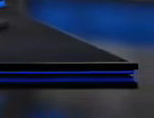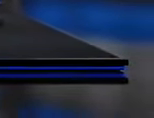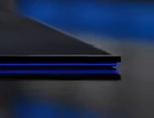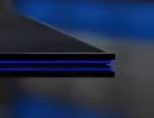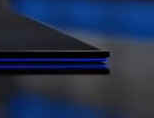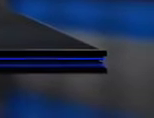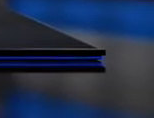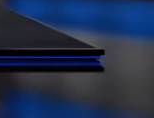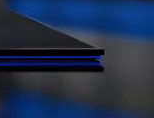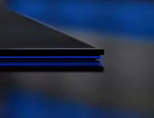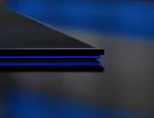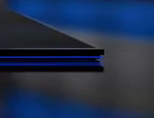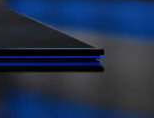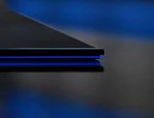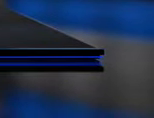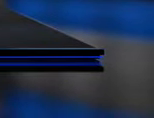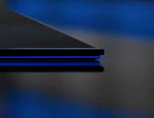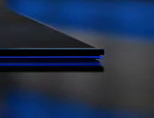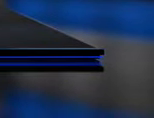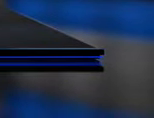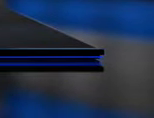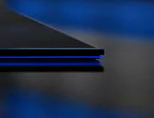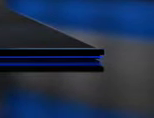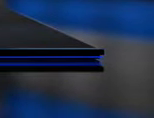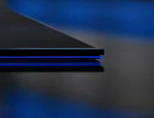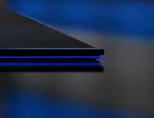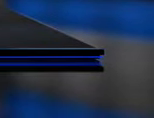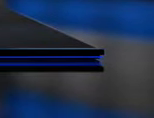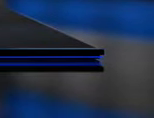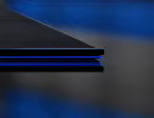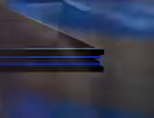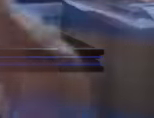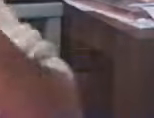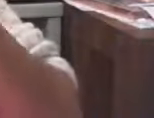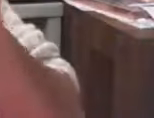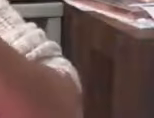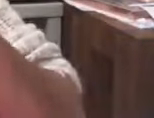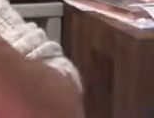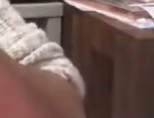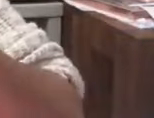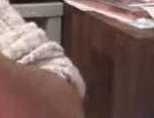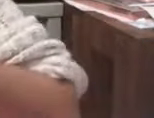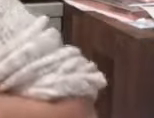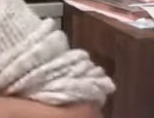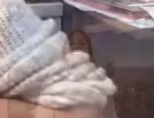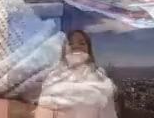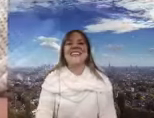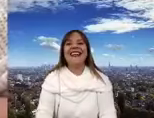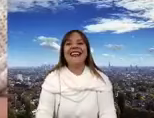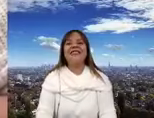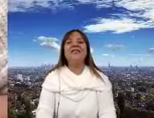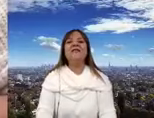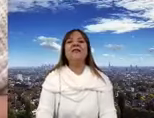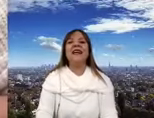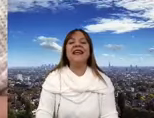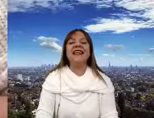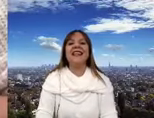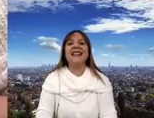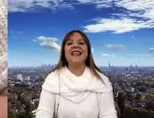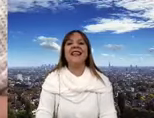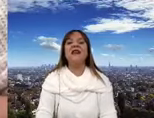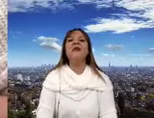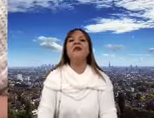aqui no Arte Que Faz, que é a Stephanie Rosa. Olá, Stephanie! Oi, boa tarde, Lili, tudo bem? Tudo bem, querida? Tá